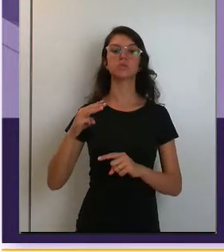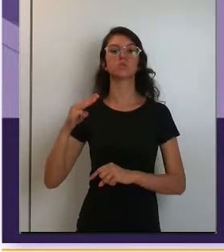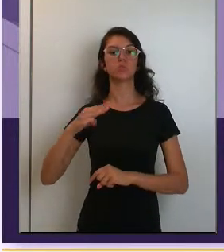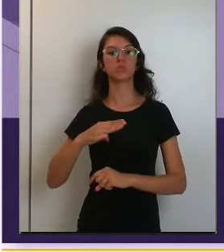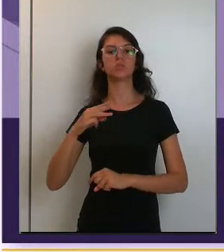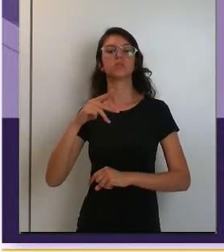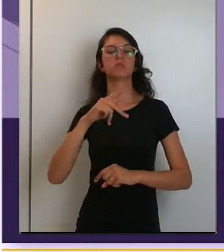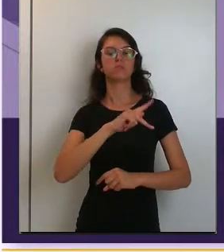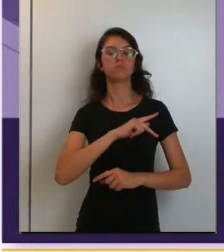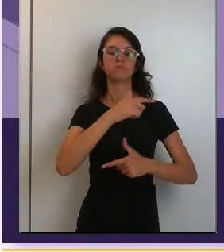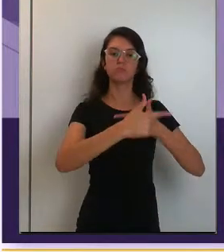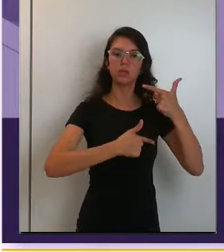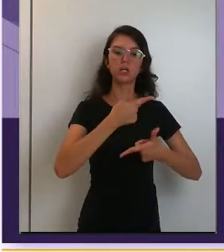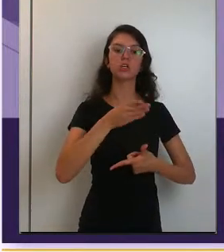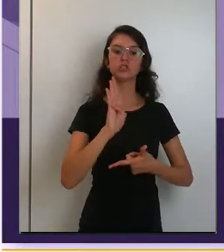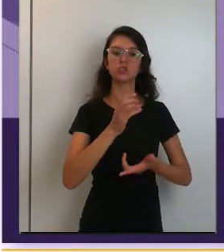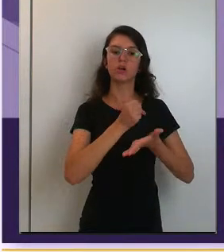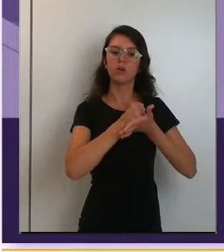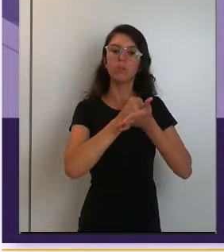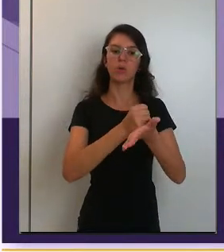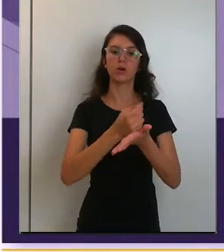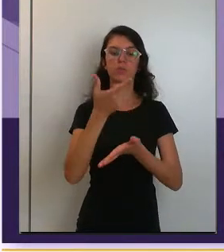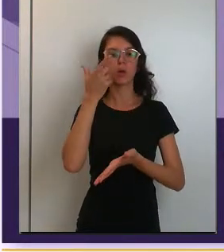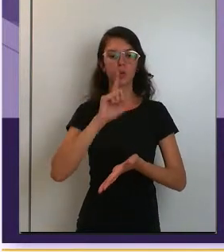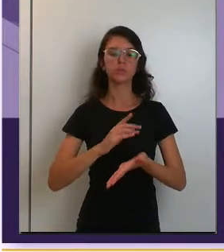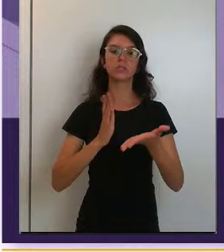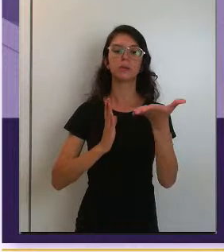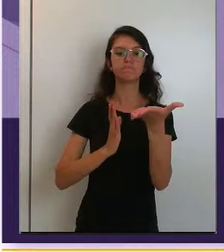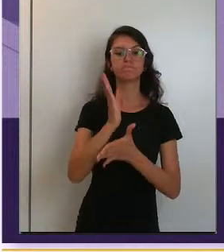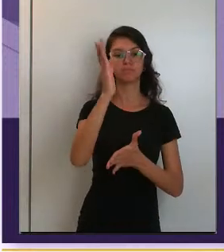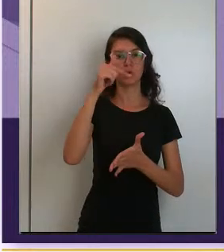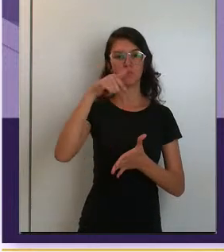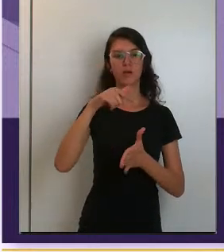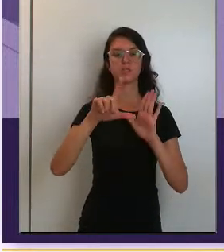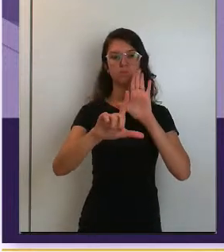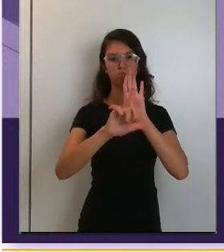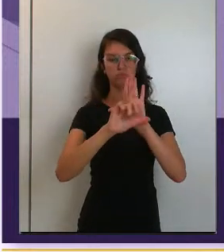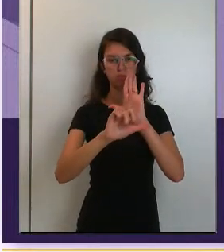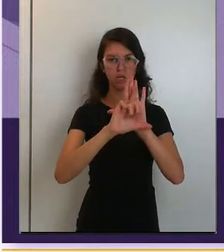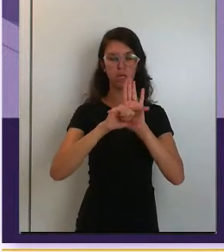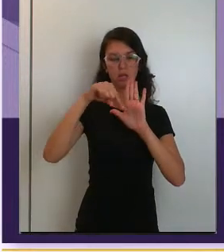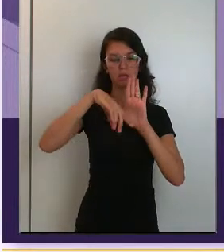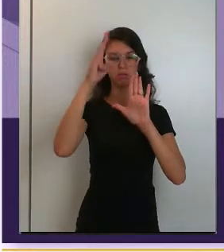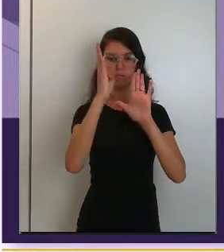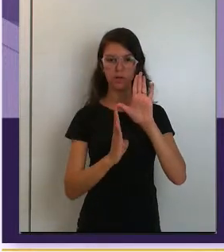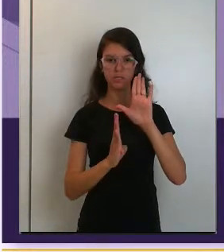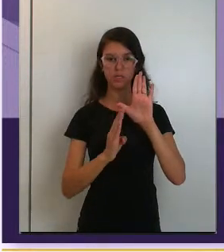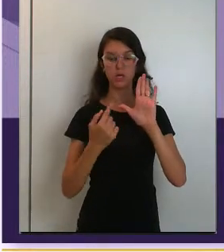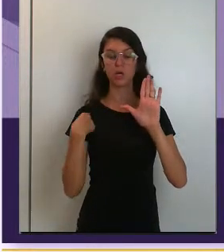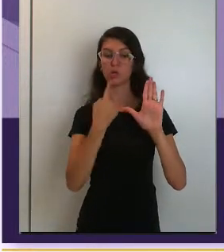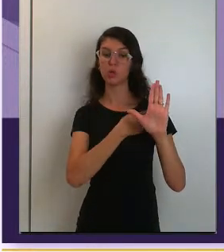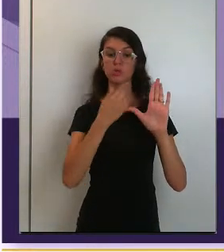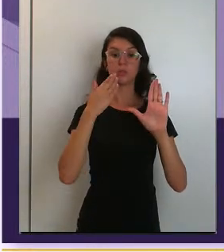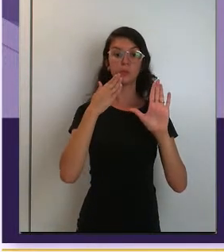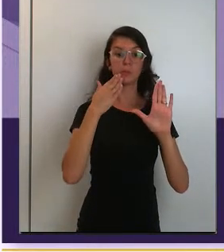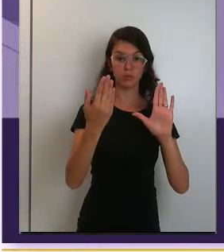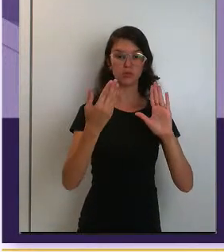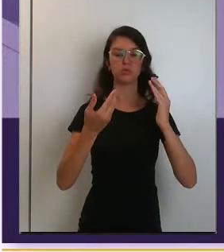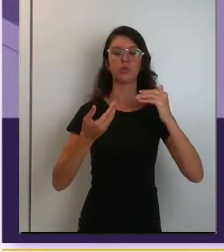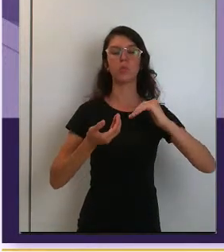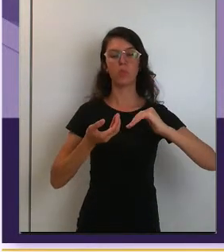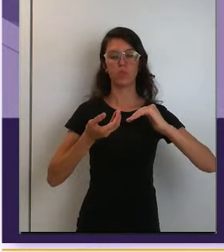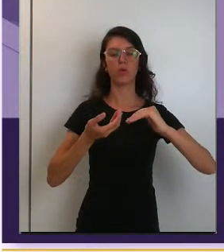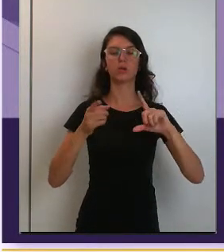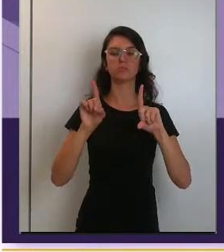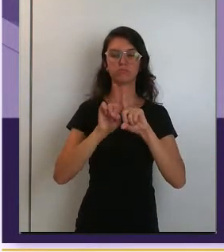está apoiando a sua ratificação, inclusive por meio de solicitação ao Congresso Nacional